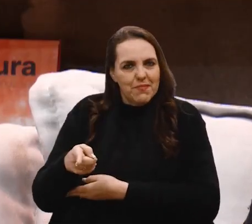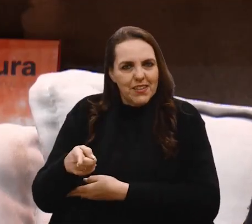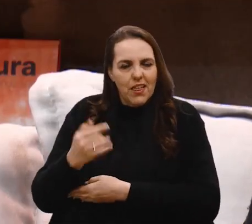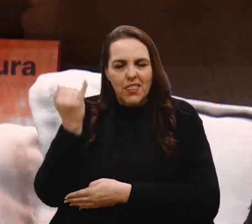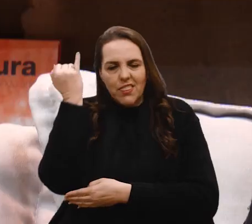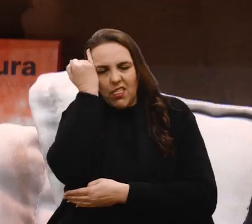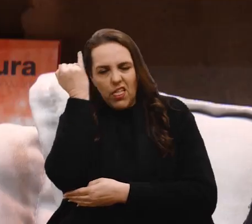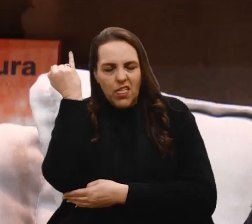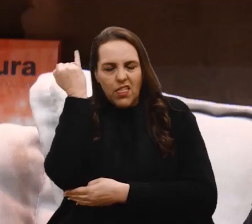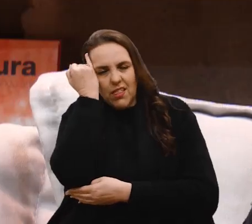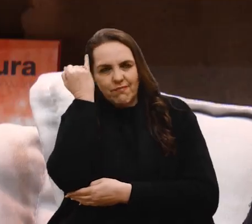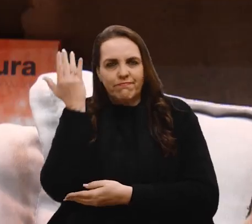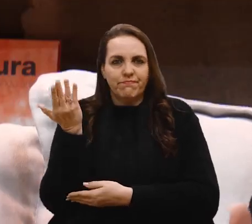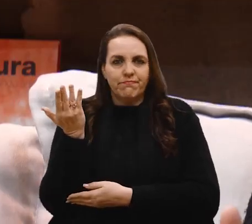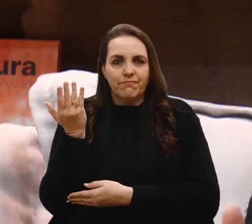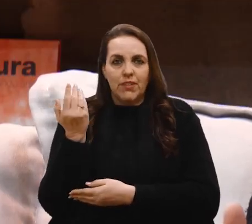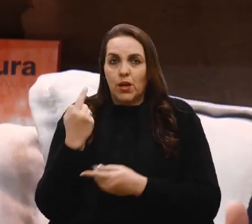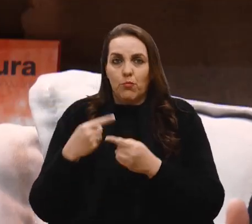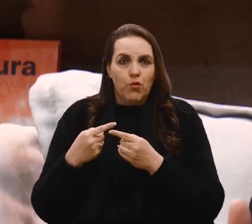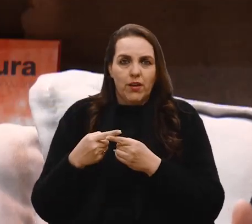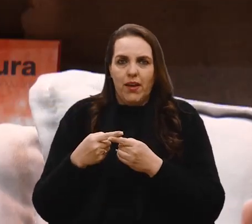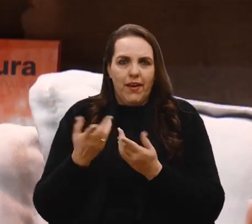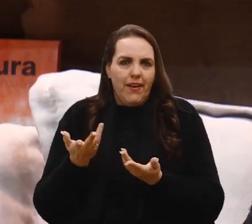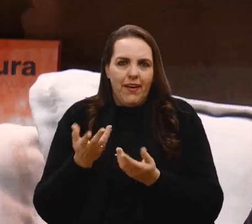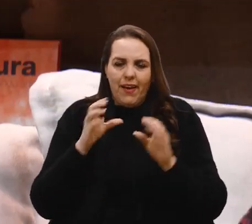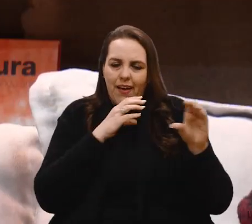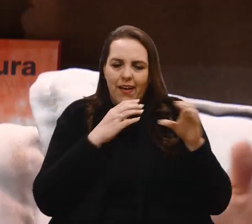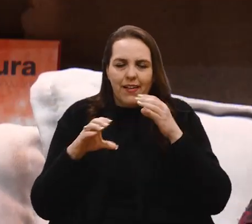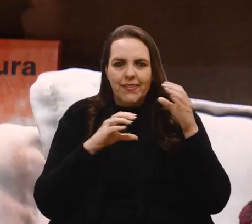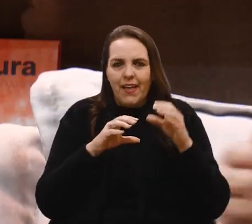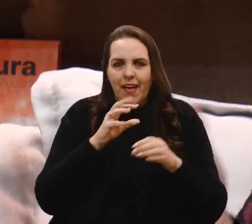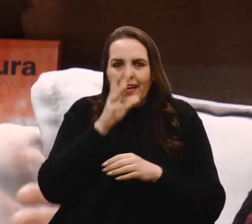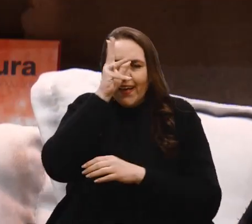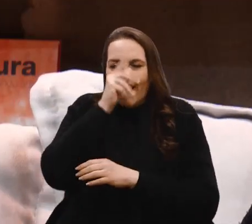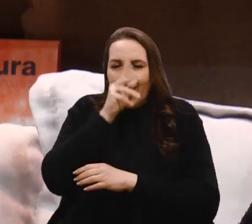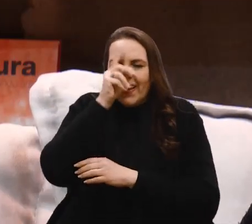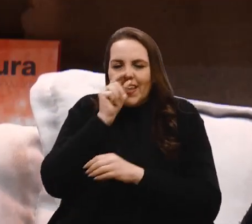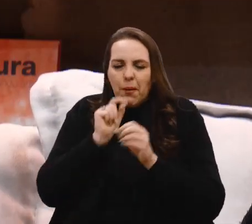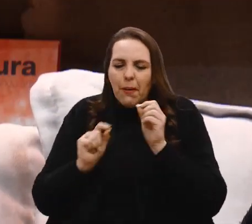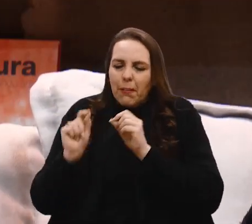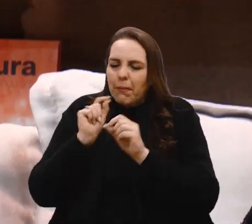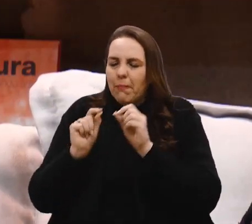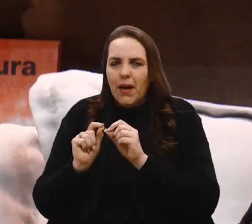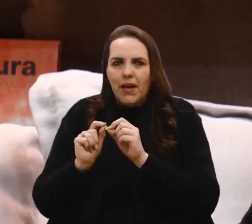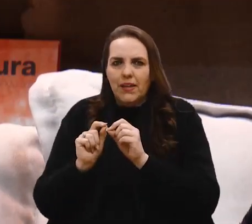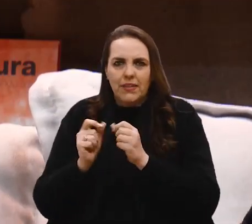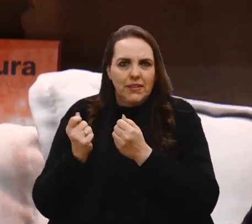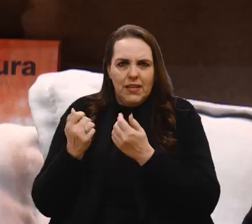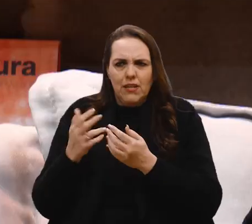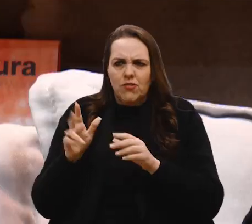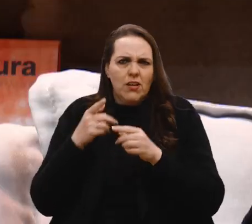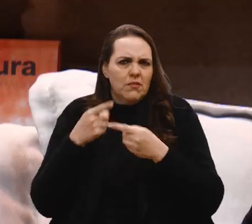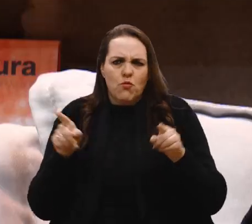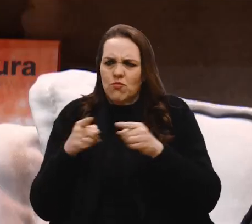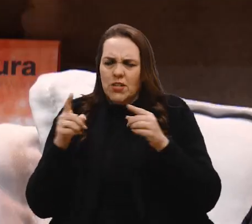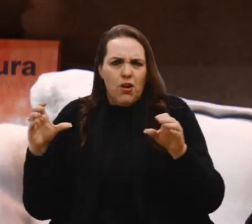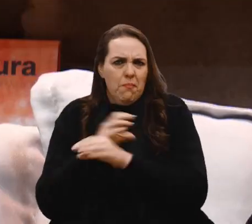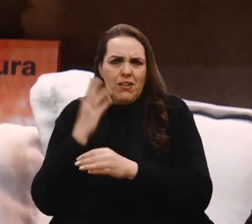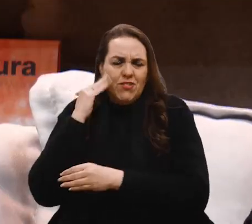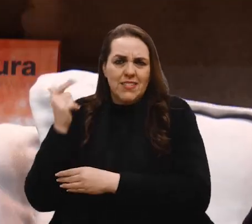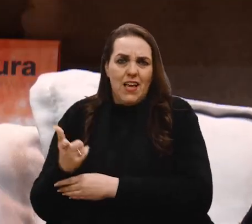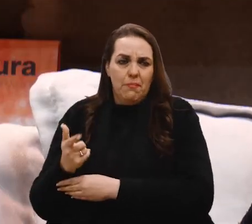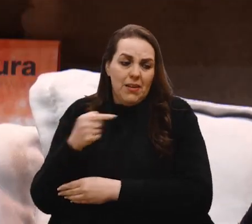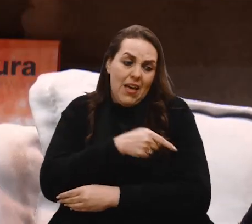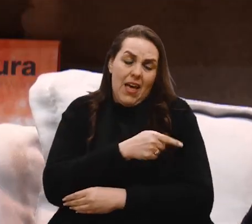tédio. Porque ele cantava Galinha Pintadinha, né? Enquanto todo mundo estava lá explicando o ABC, ele já sabia, não tinha